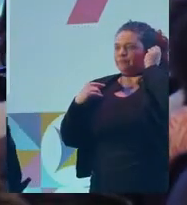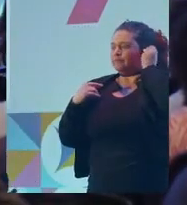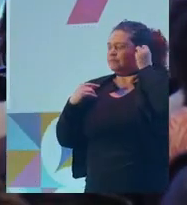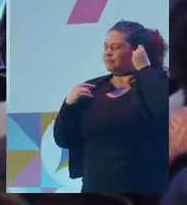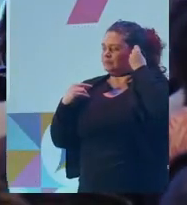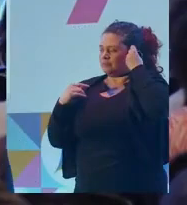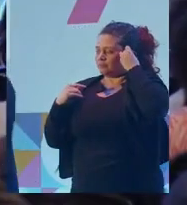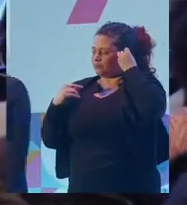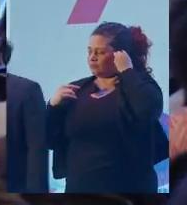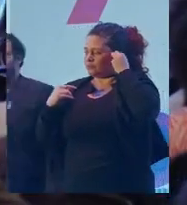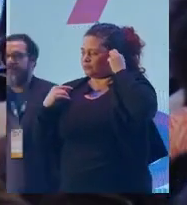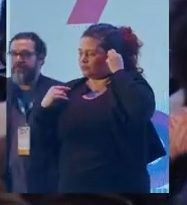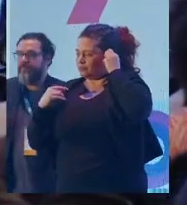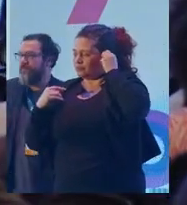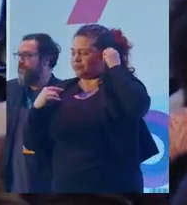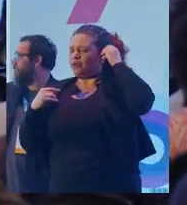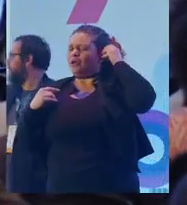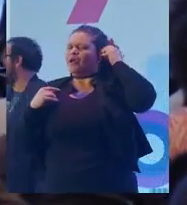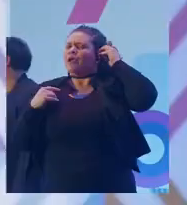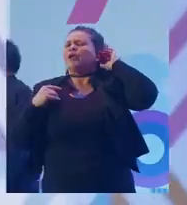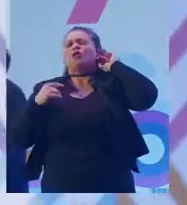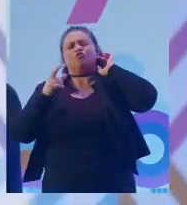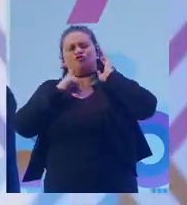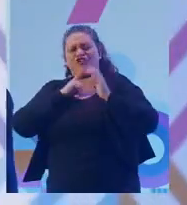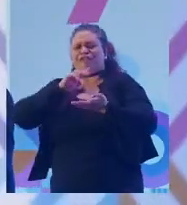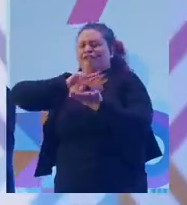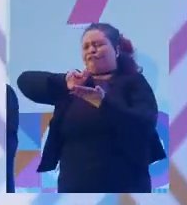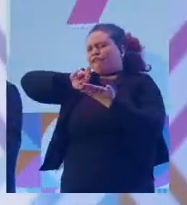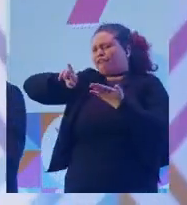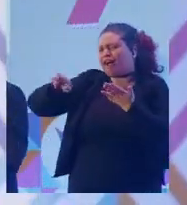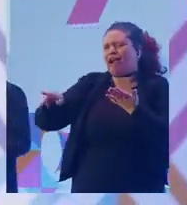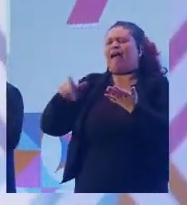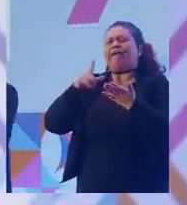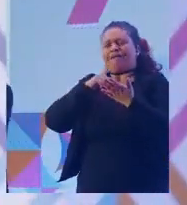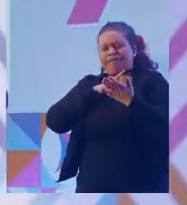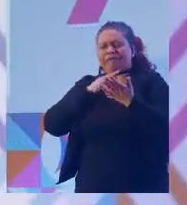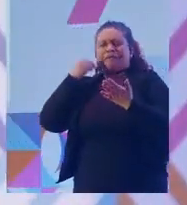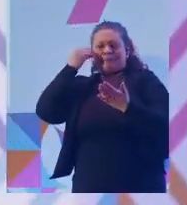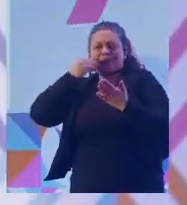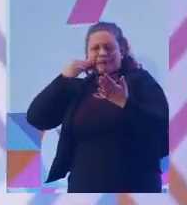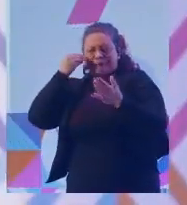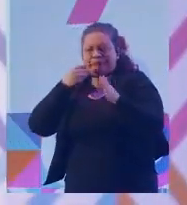E, ultimamente, eu tive várias funções.